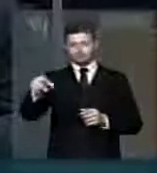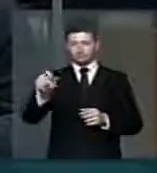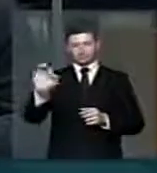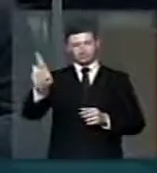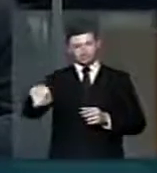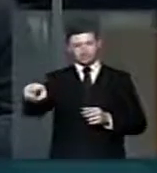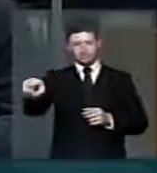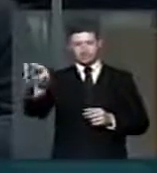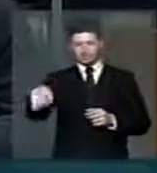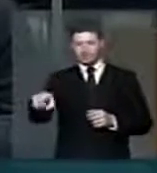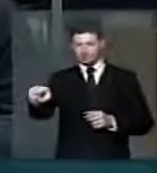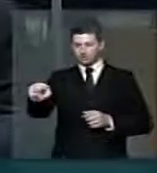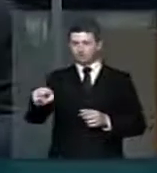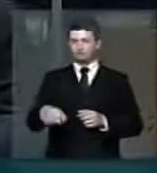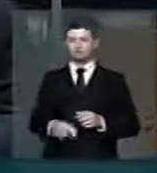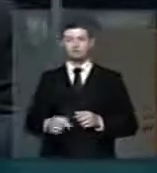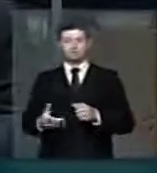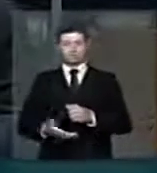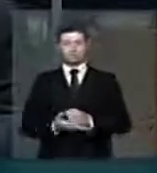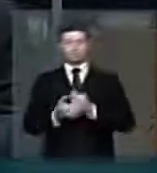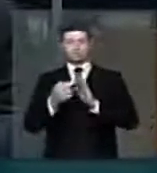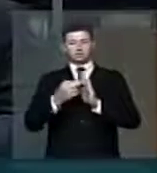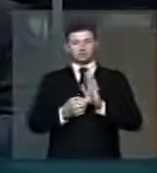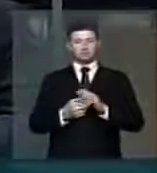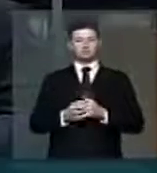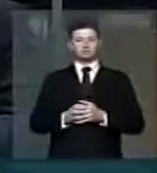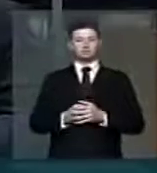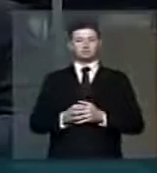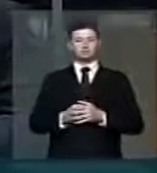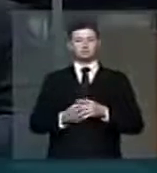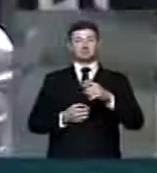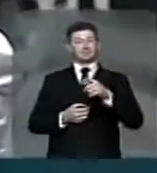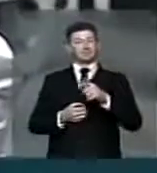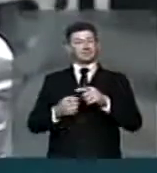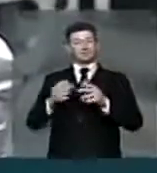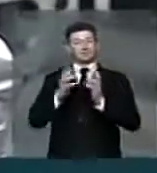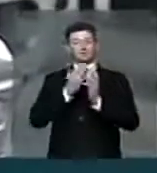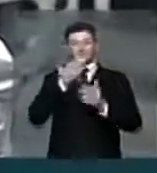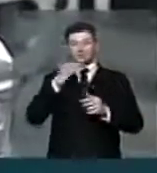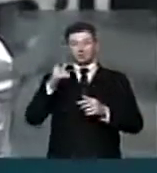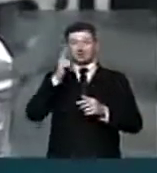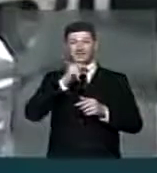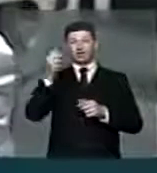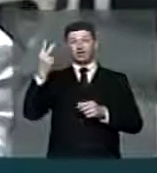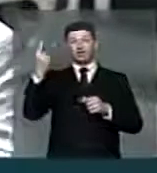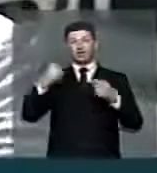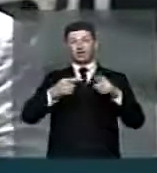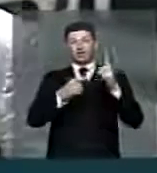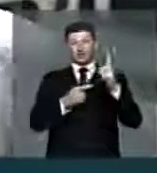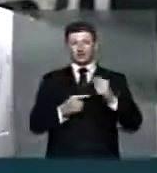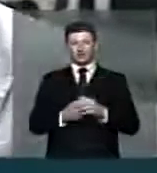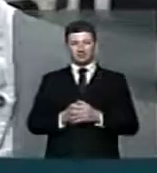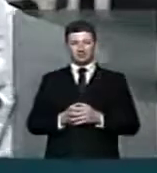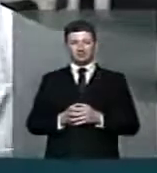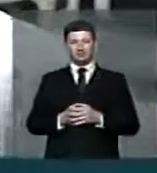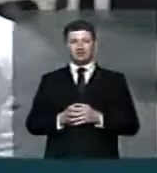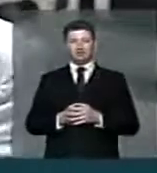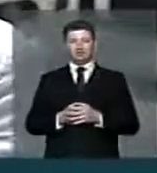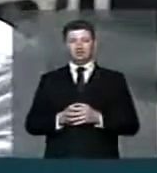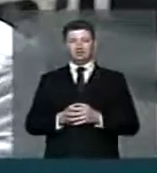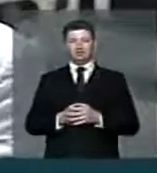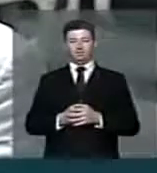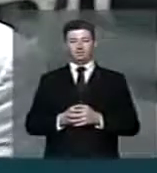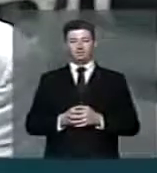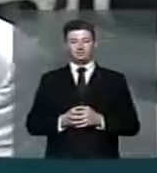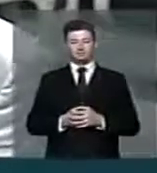Tem razão, Vossa Excelência tem amparo regimental. Seu time venceu Vitória da Bahia por 2-1. A um? Ainda